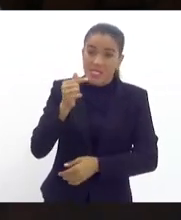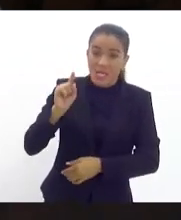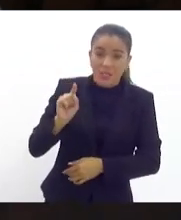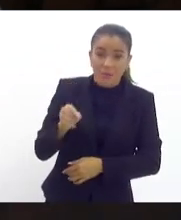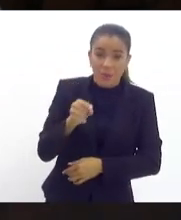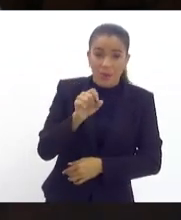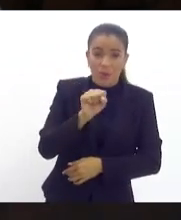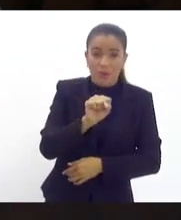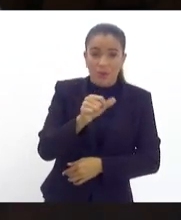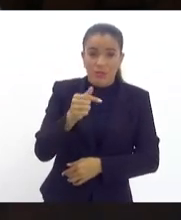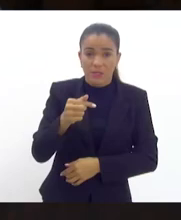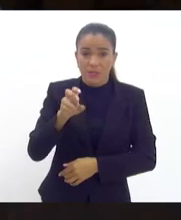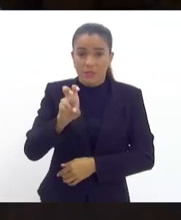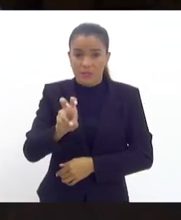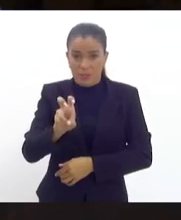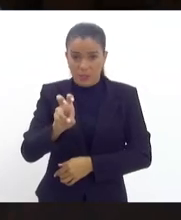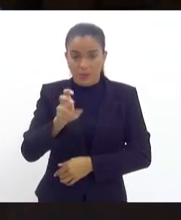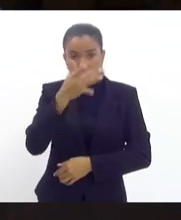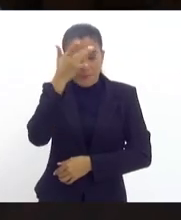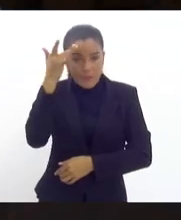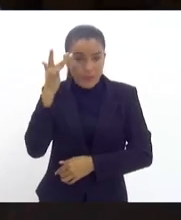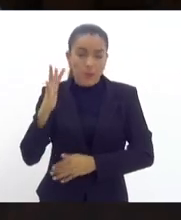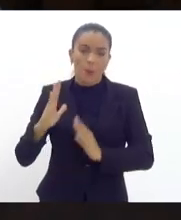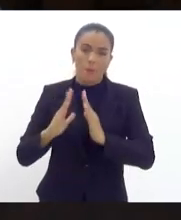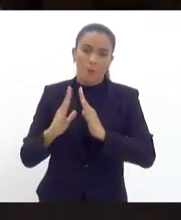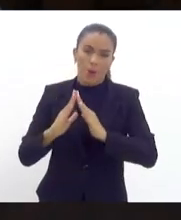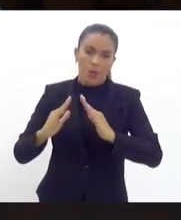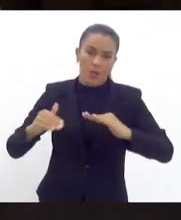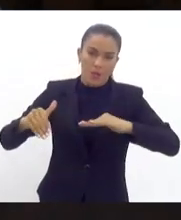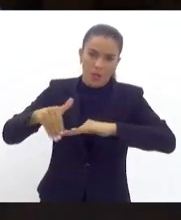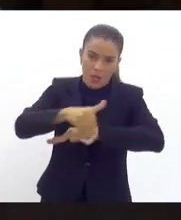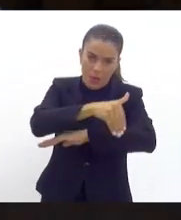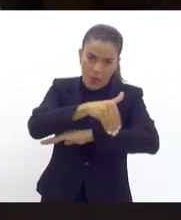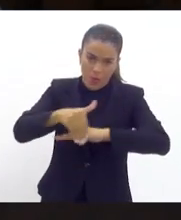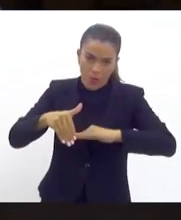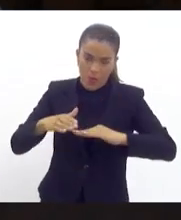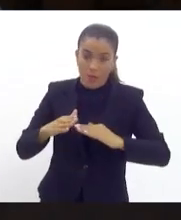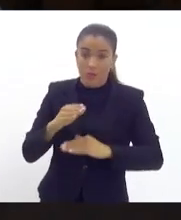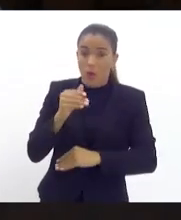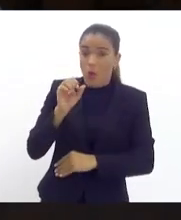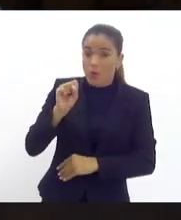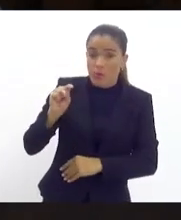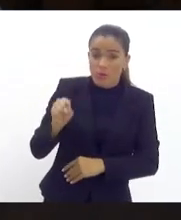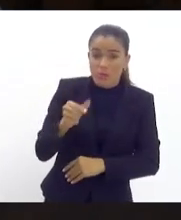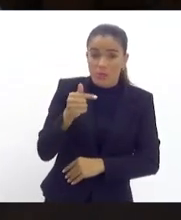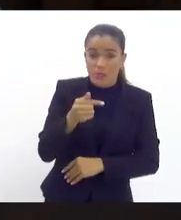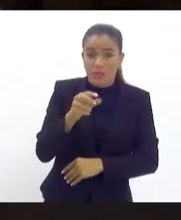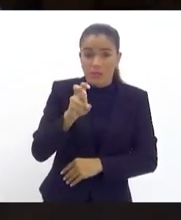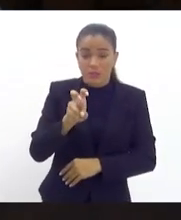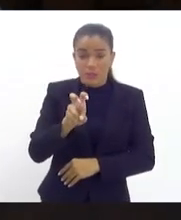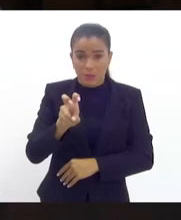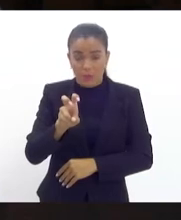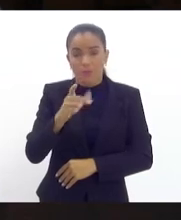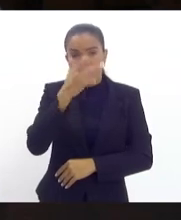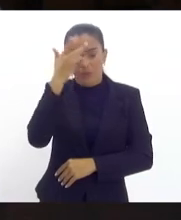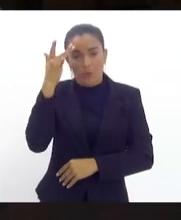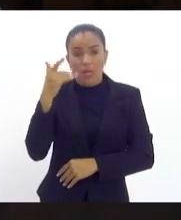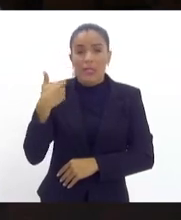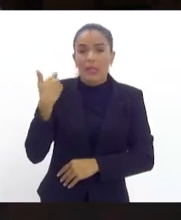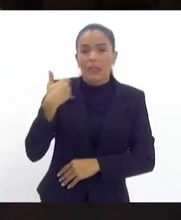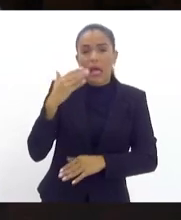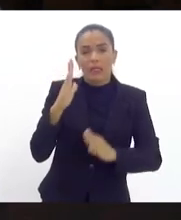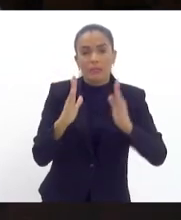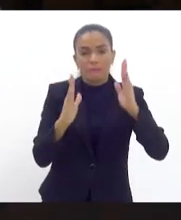7.865 pessoas na rua dessas 7.865 pessoas a idade média dessa